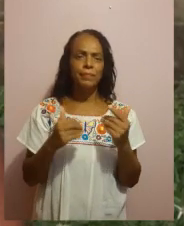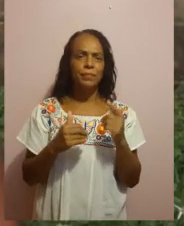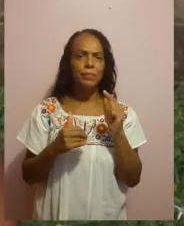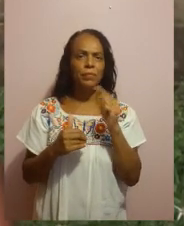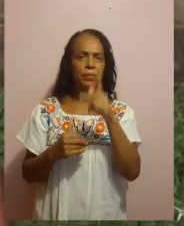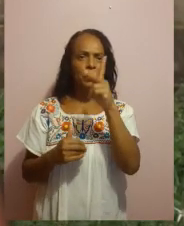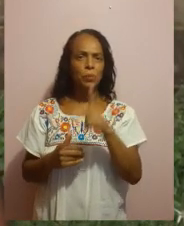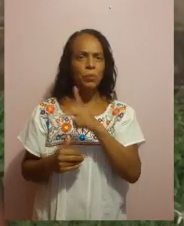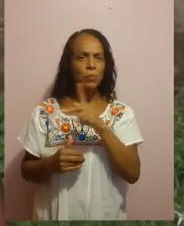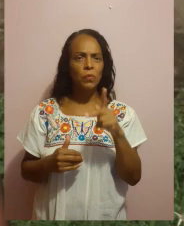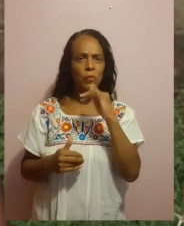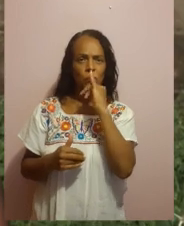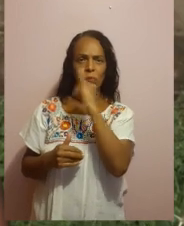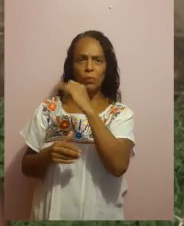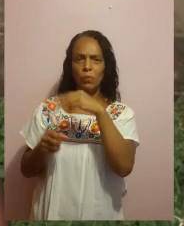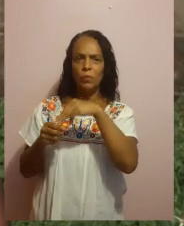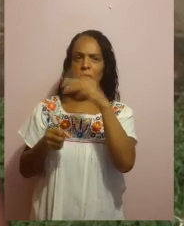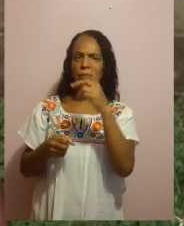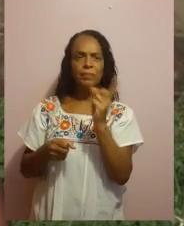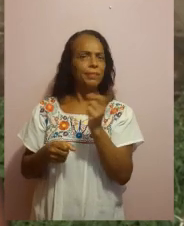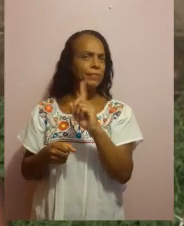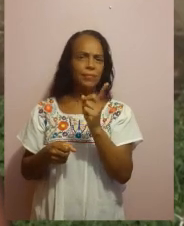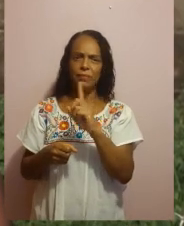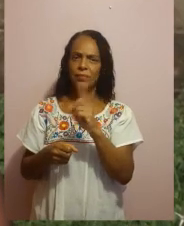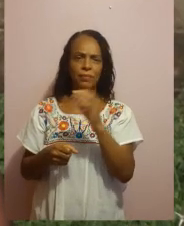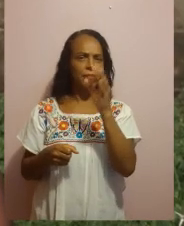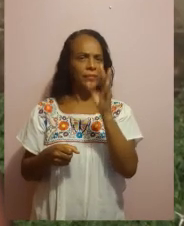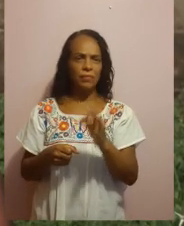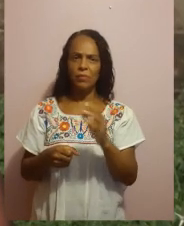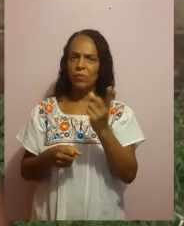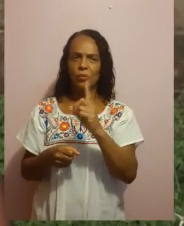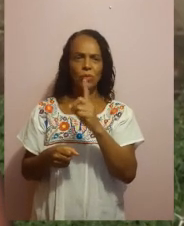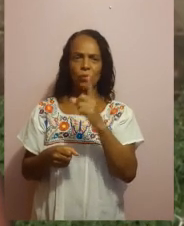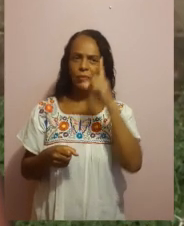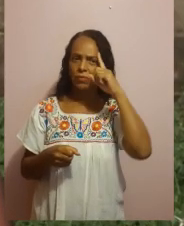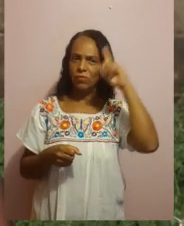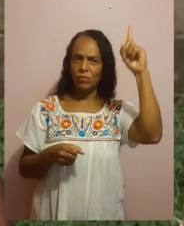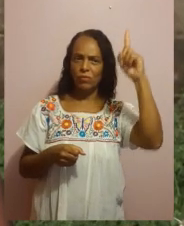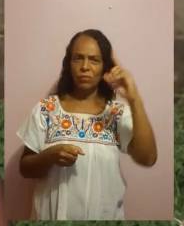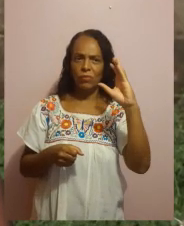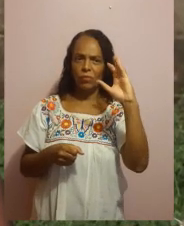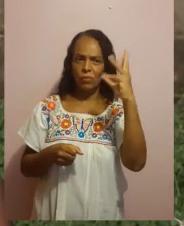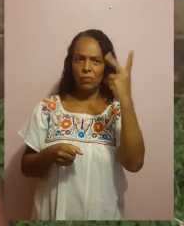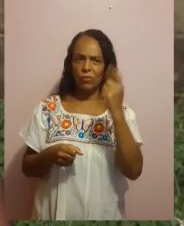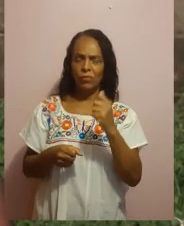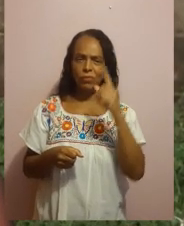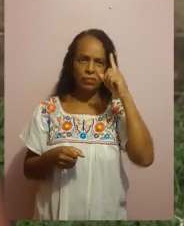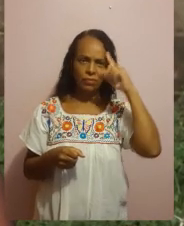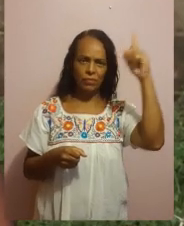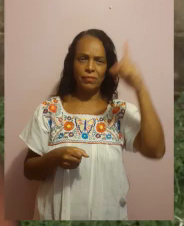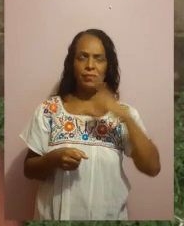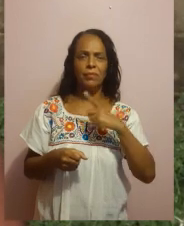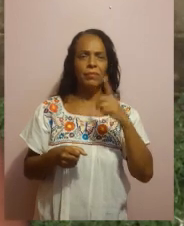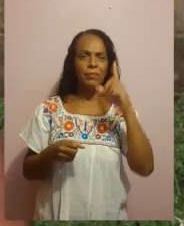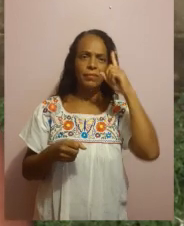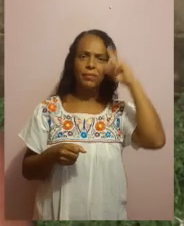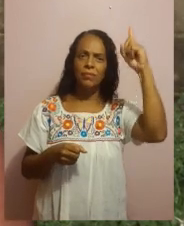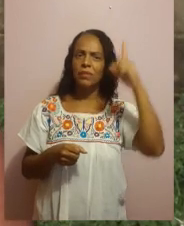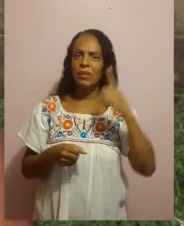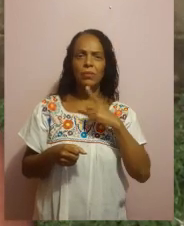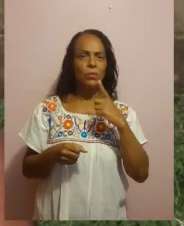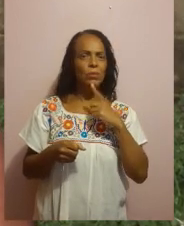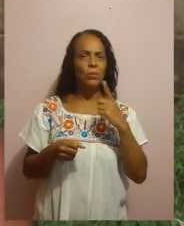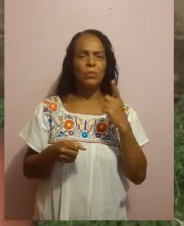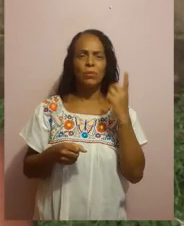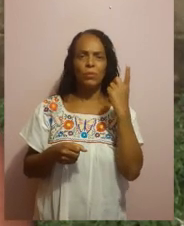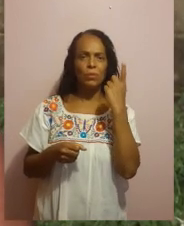isso não é de Deus, porque Deus não há prova que ninguém se salve com